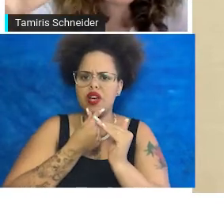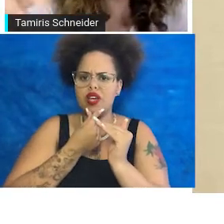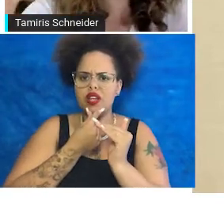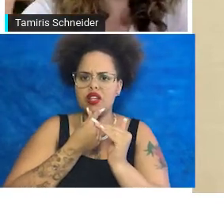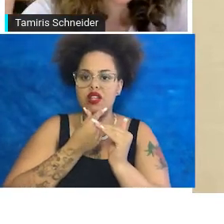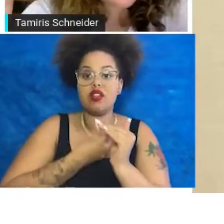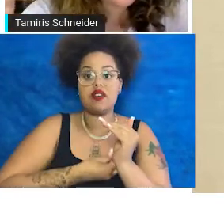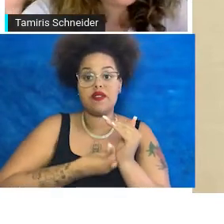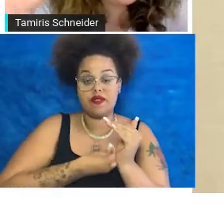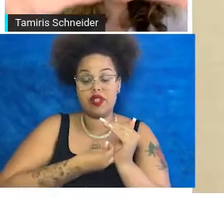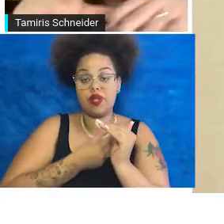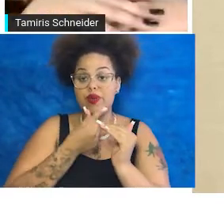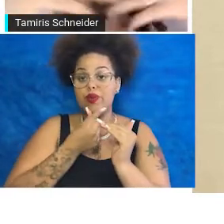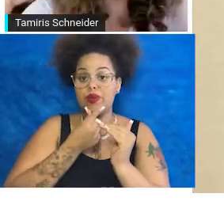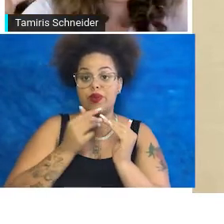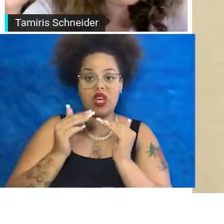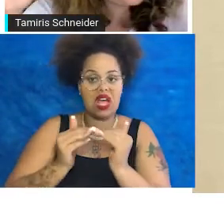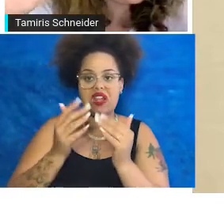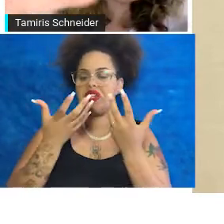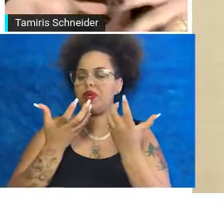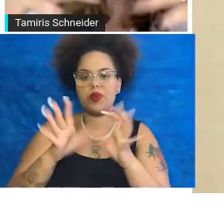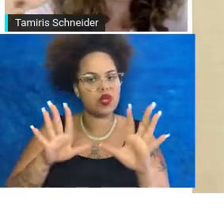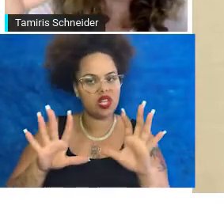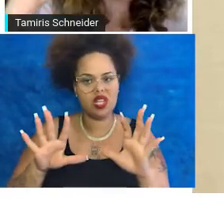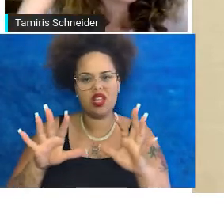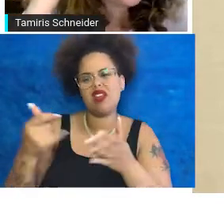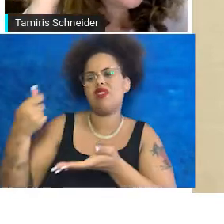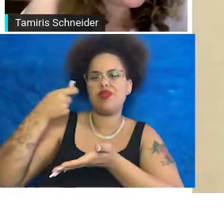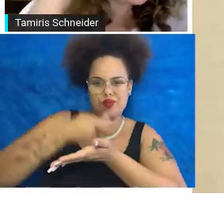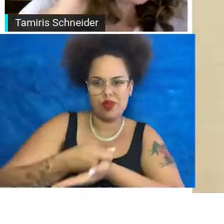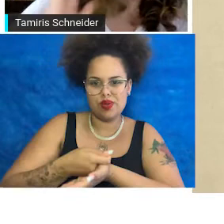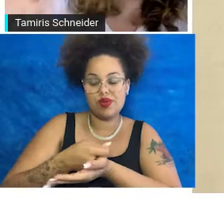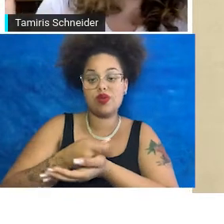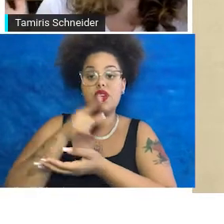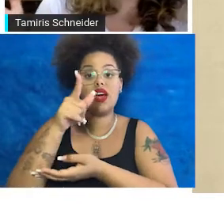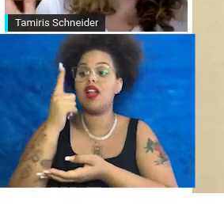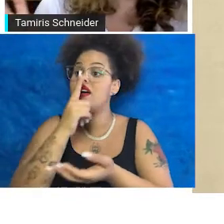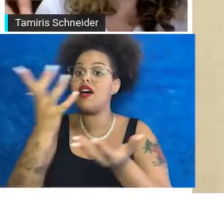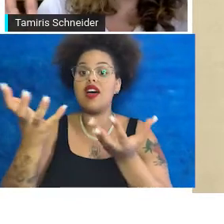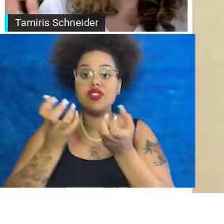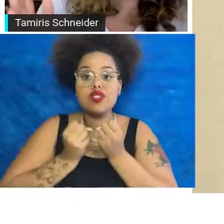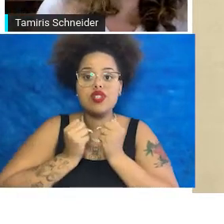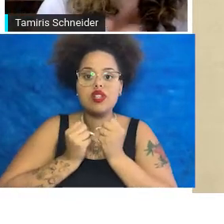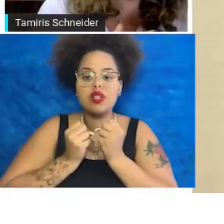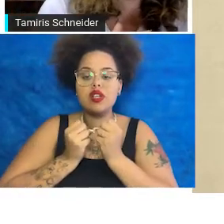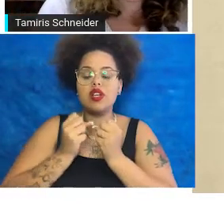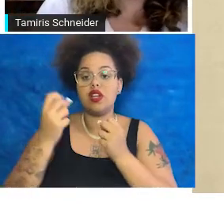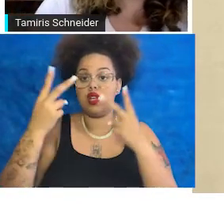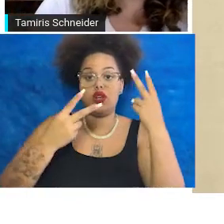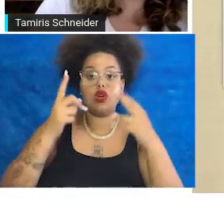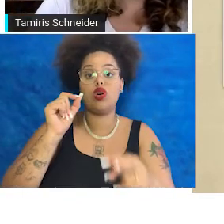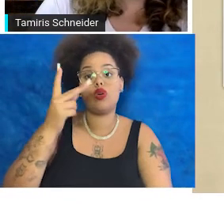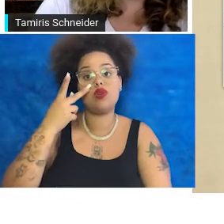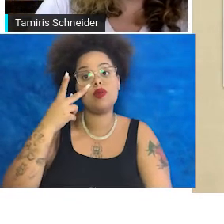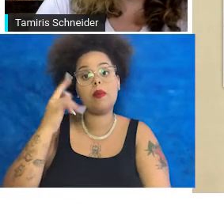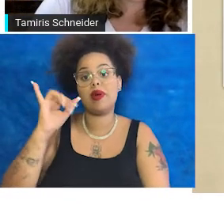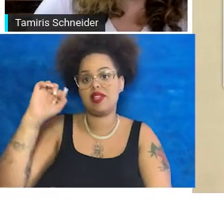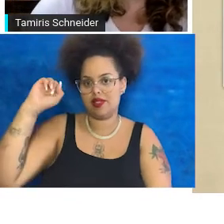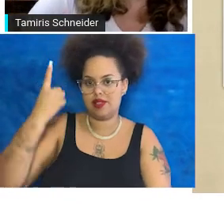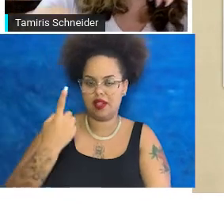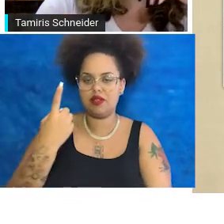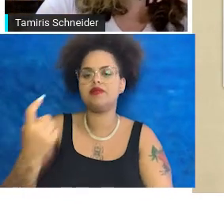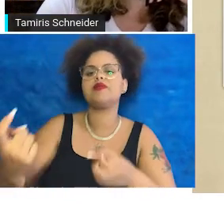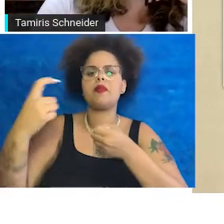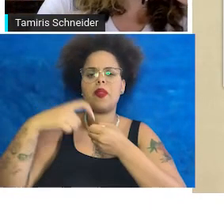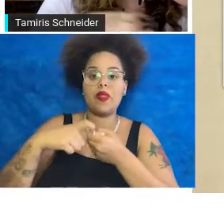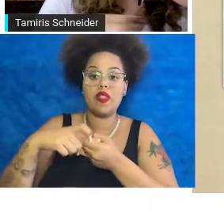a vida com um cara que ela não queria, que foi imposto, ela adquire esteticamente o que os pais eram. Então, voltando lá,